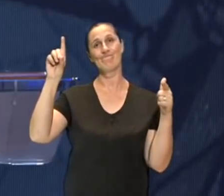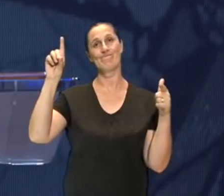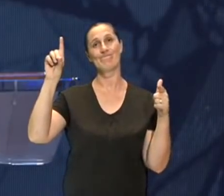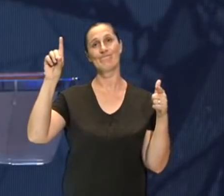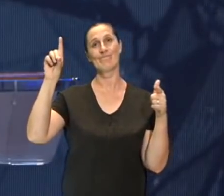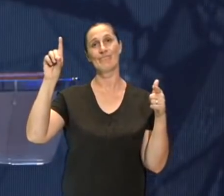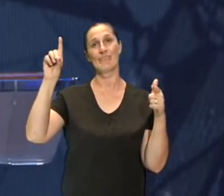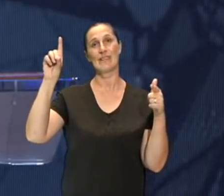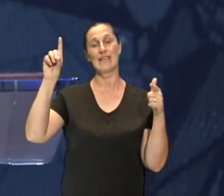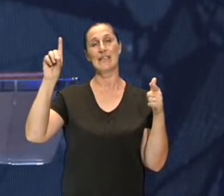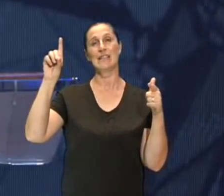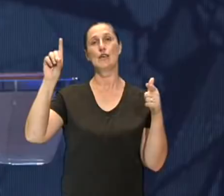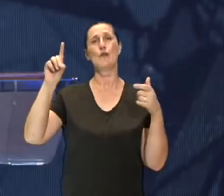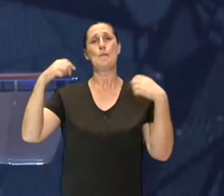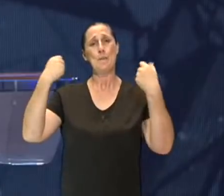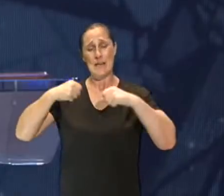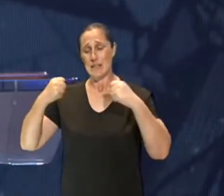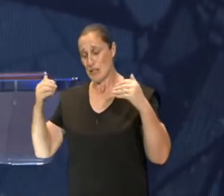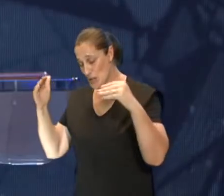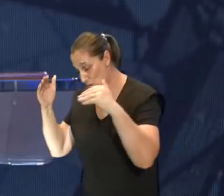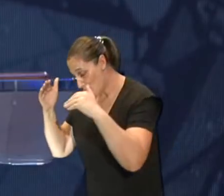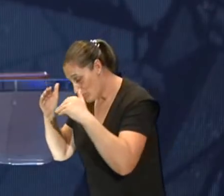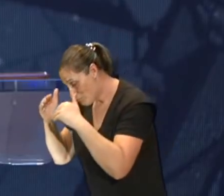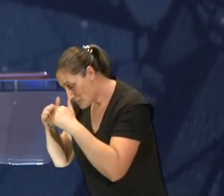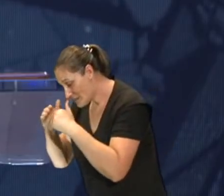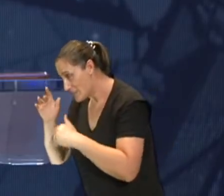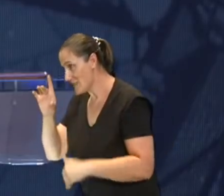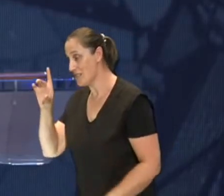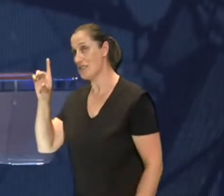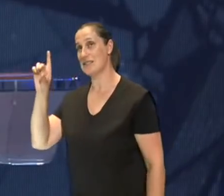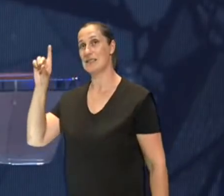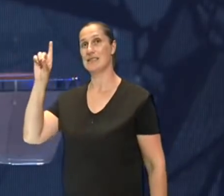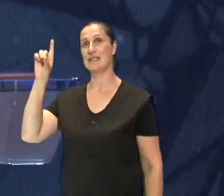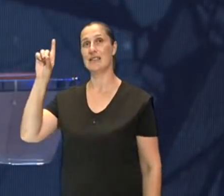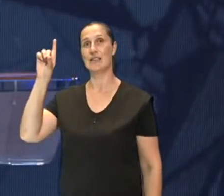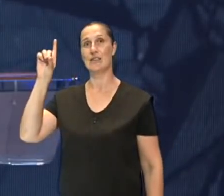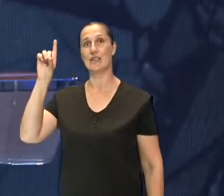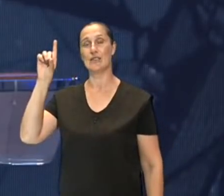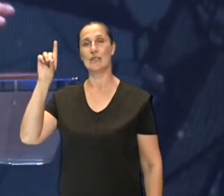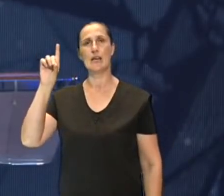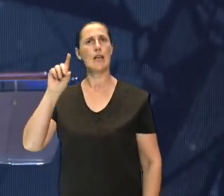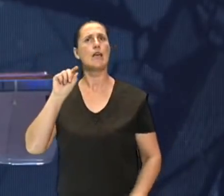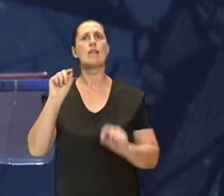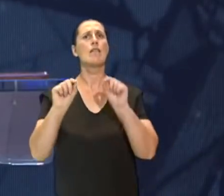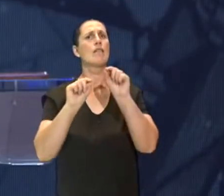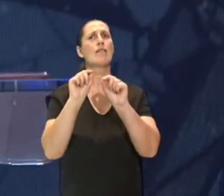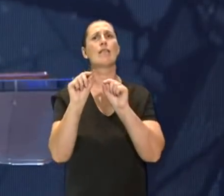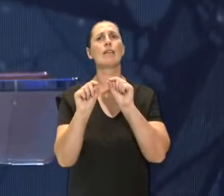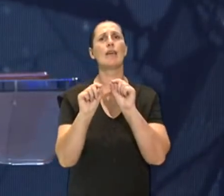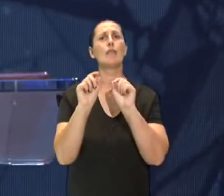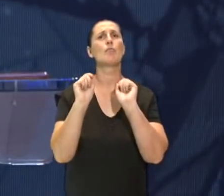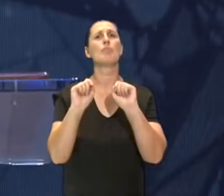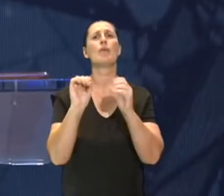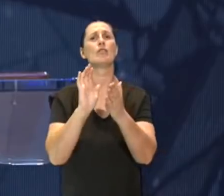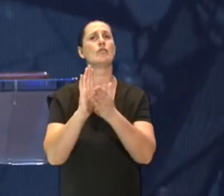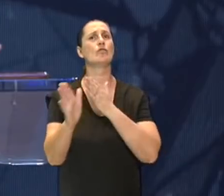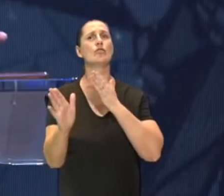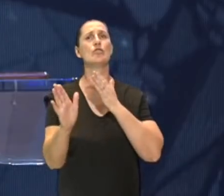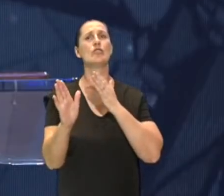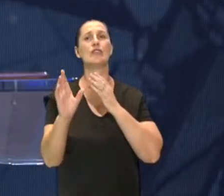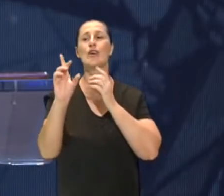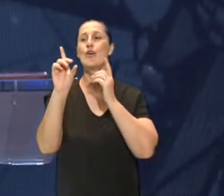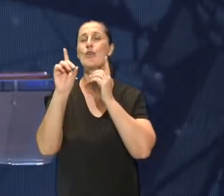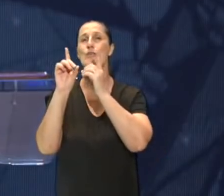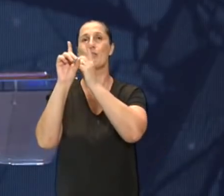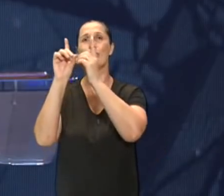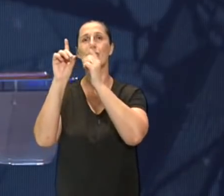se submeter. Quem pode fugir do seu encontro eterno com Deus? Não tem